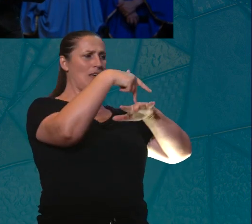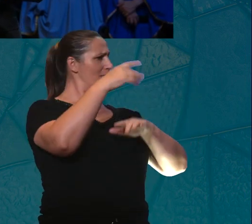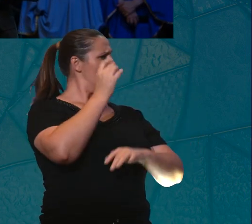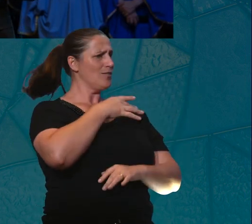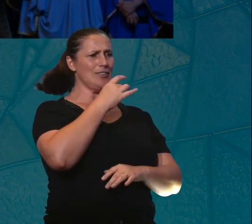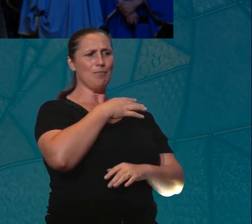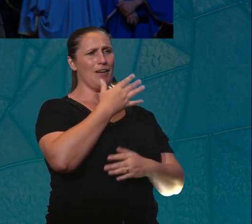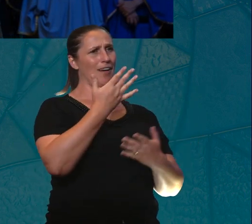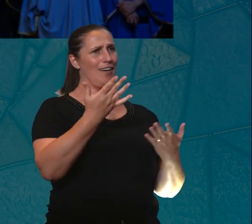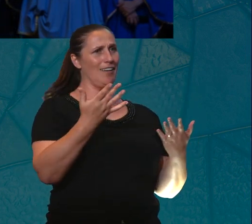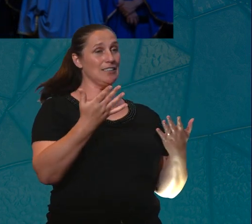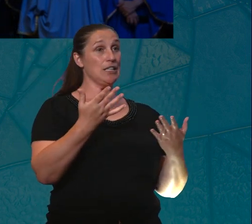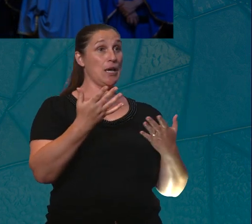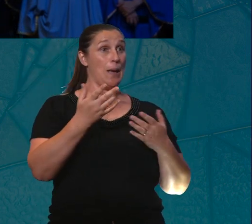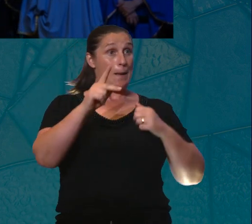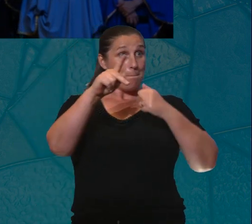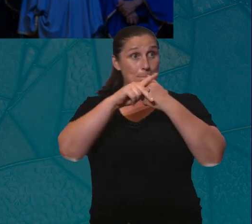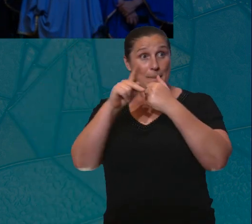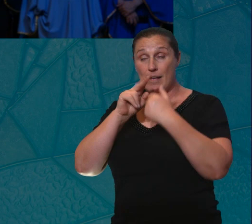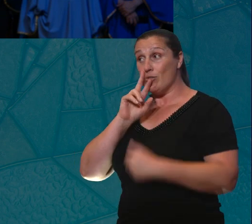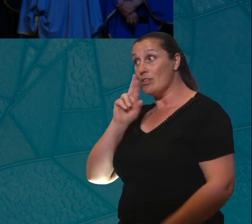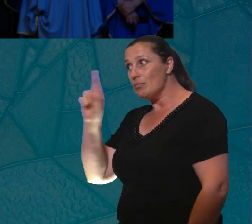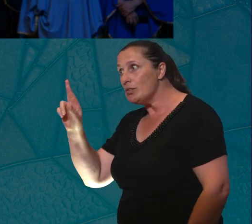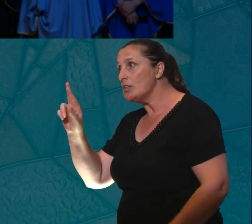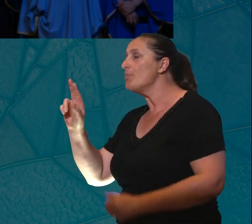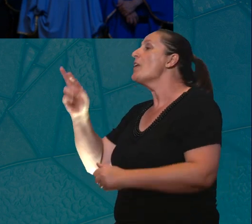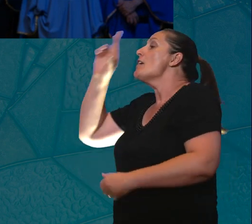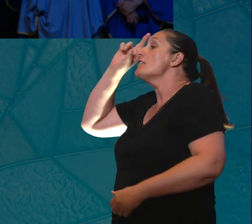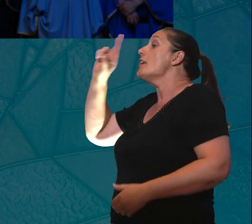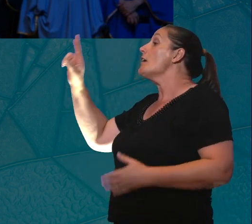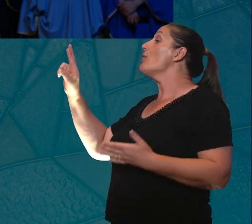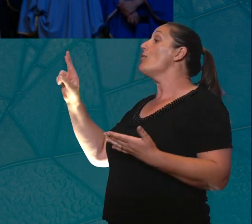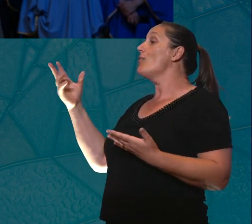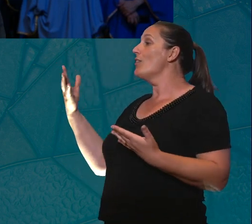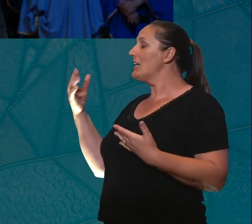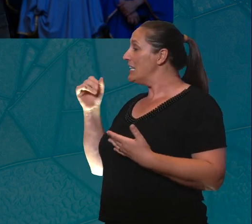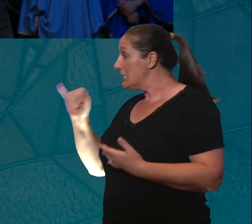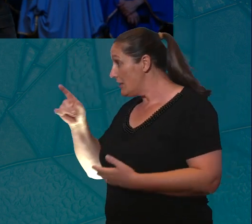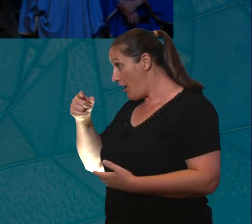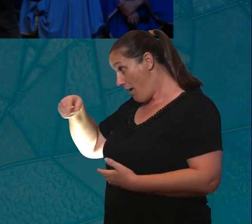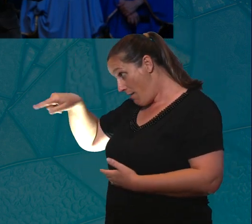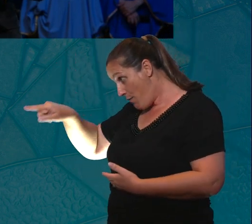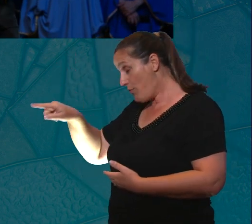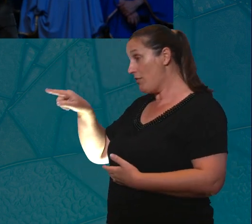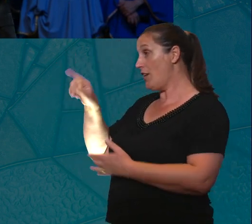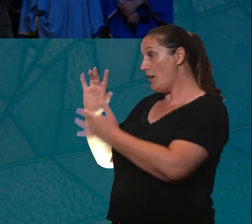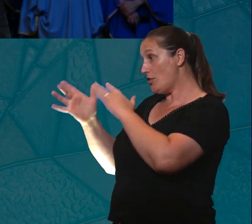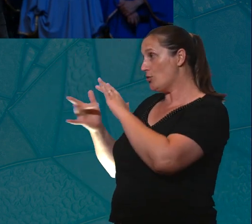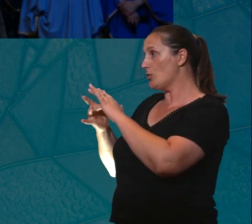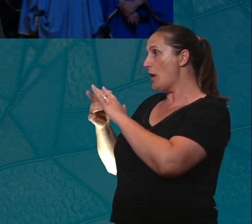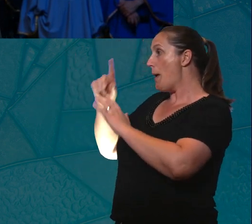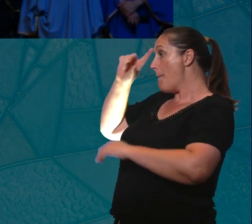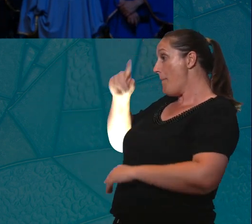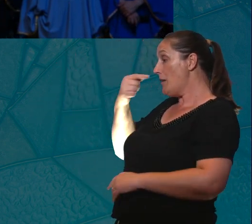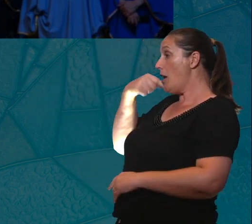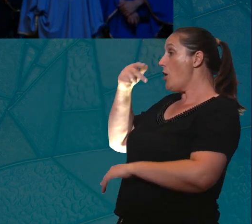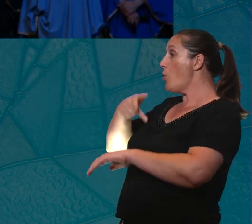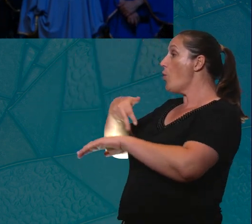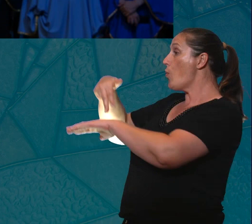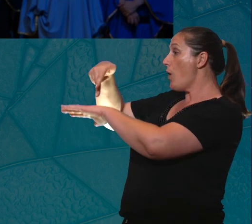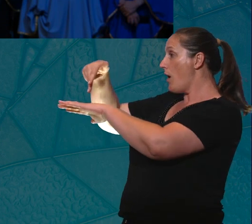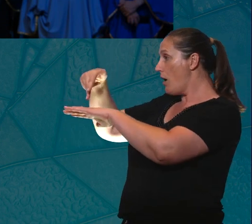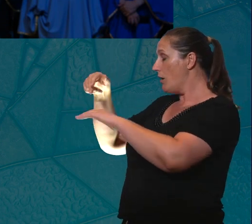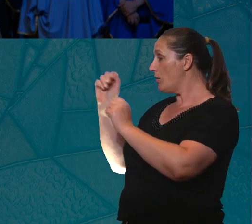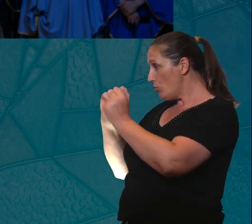E respondeu-lhe Pedro e disse: Senhor, se és tu, manda-me ter contigo